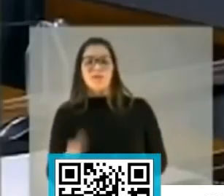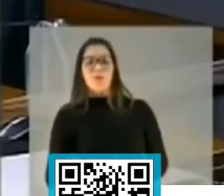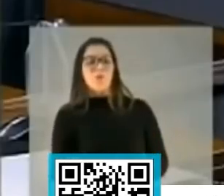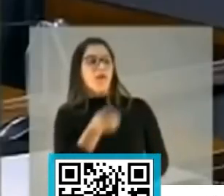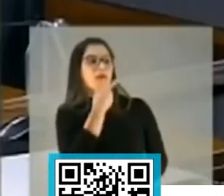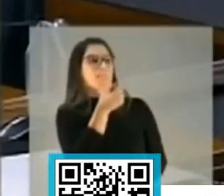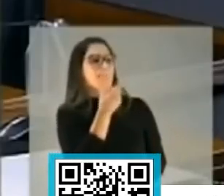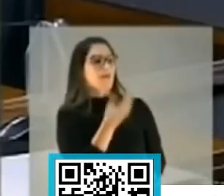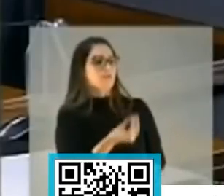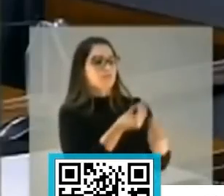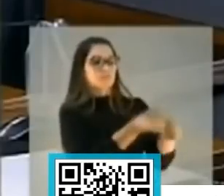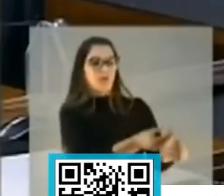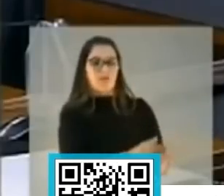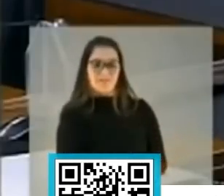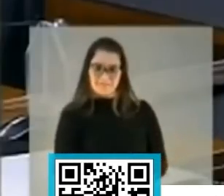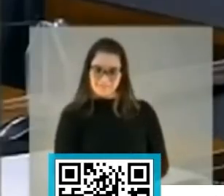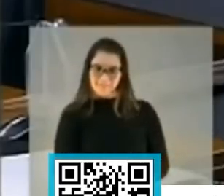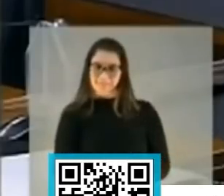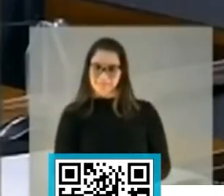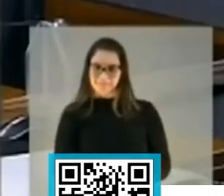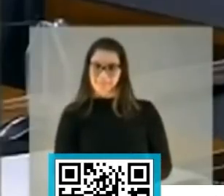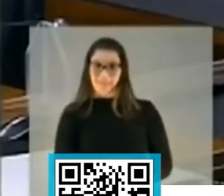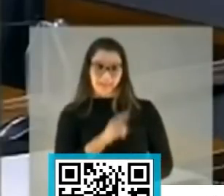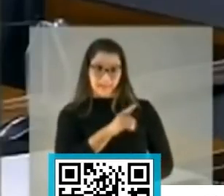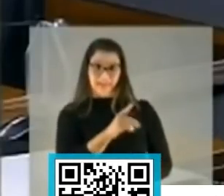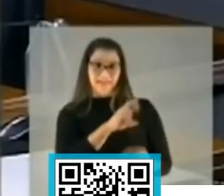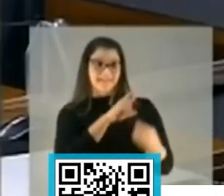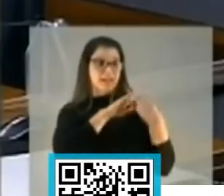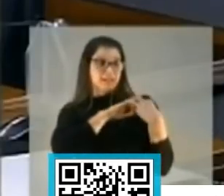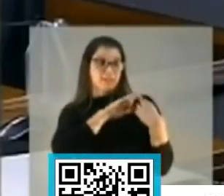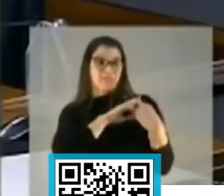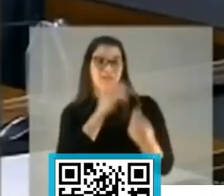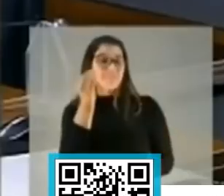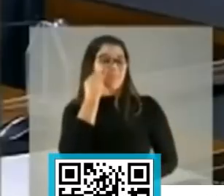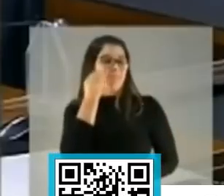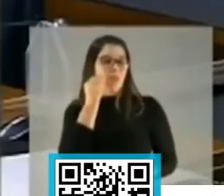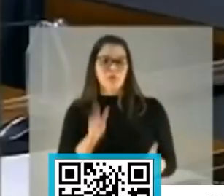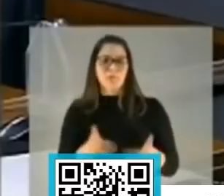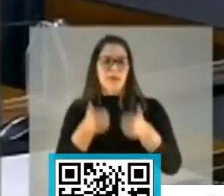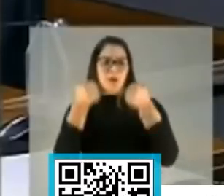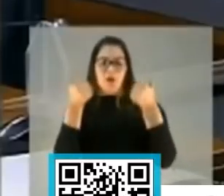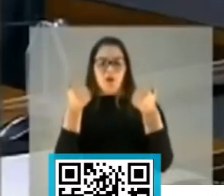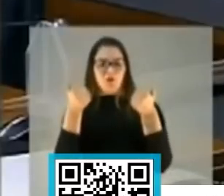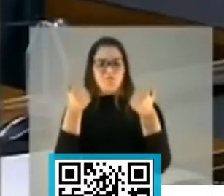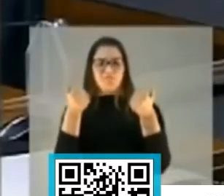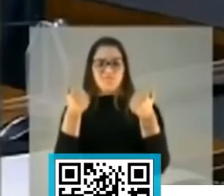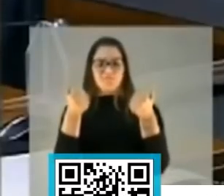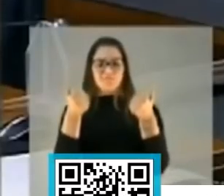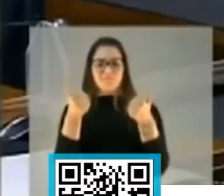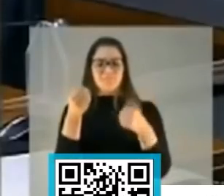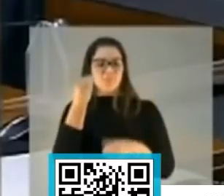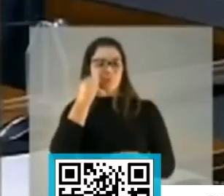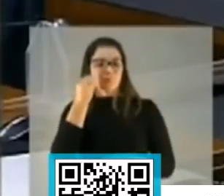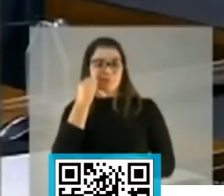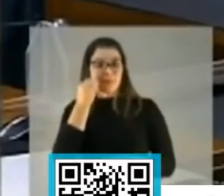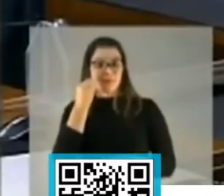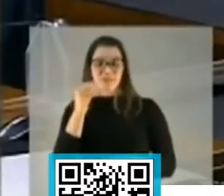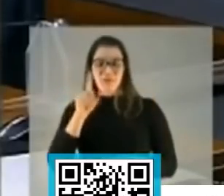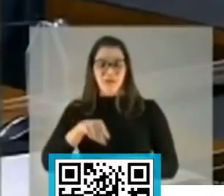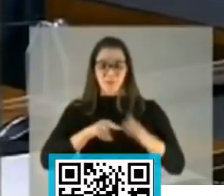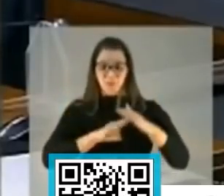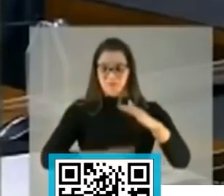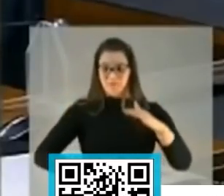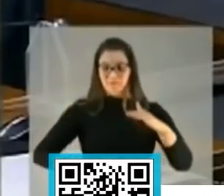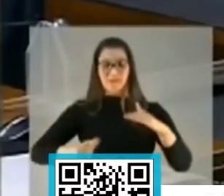quando esses países foram exatamente os responsáveis pelos testes mais qualificados os pés que eu referir quase todos eles são da